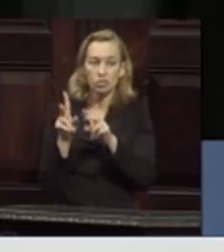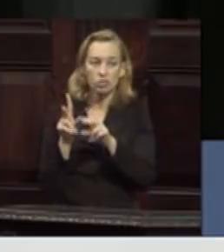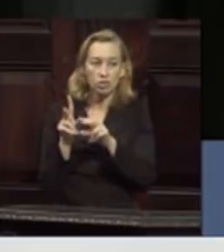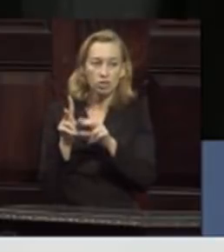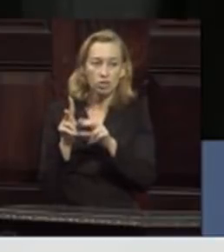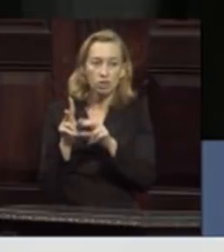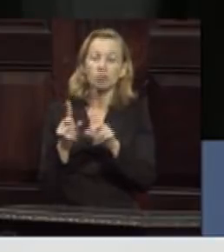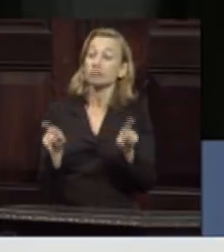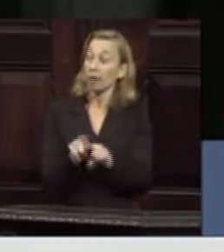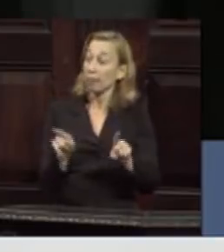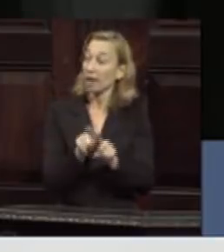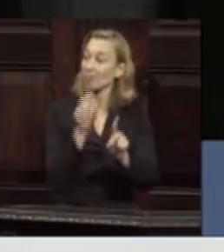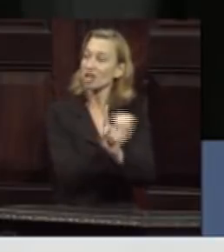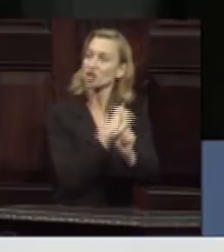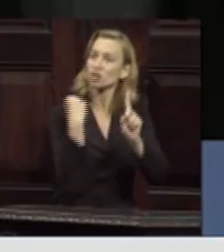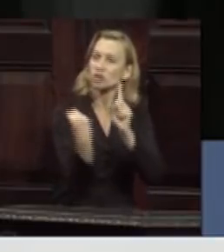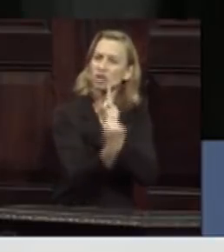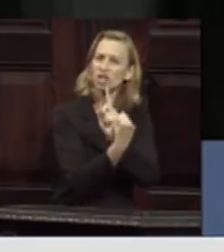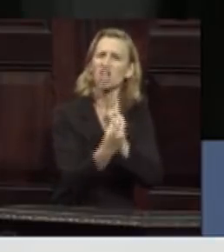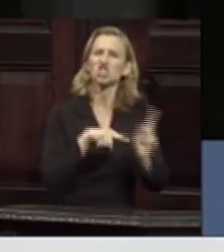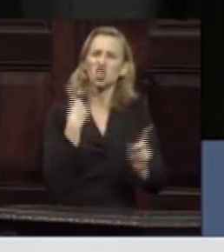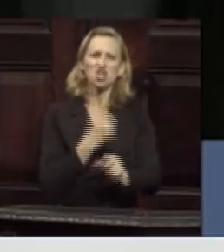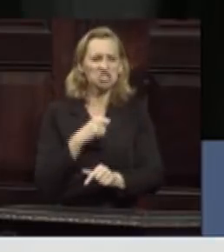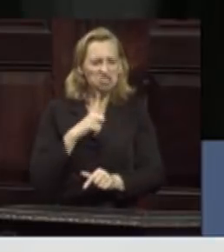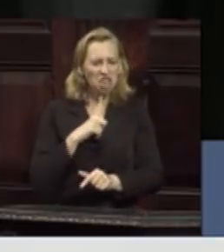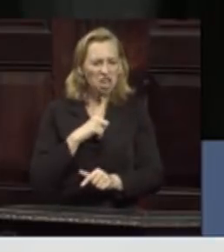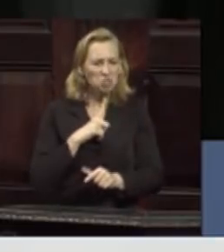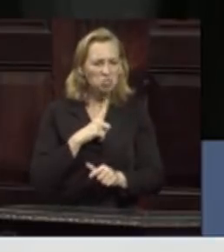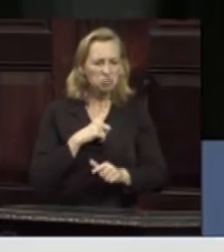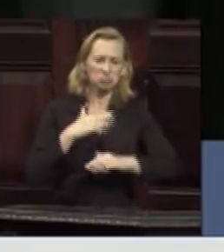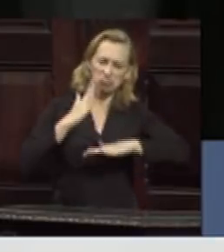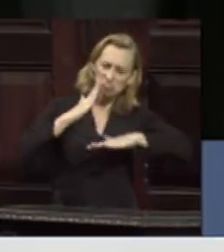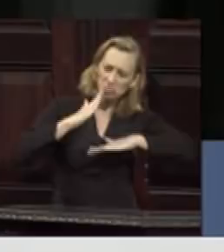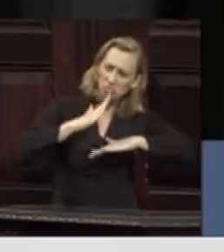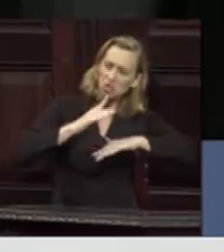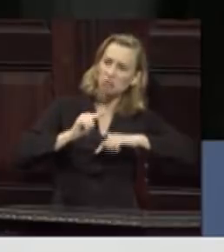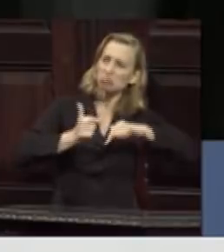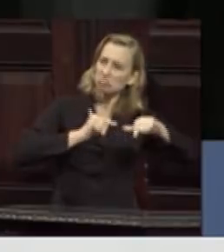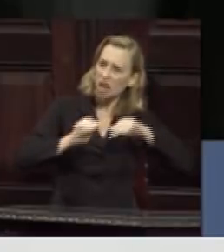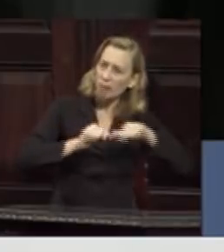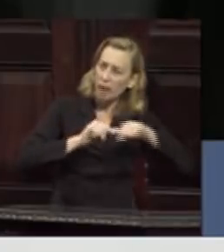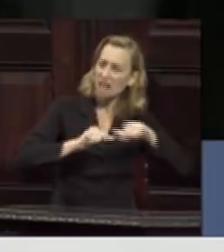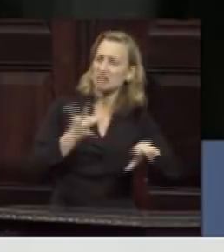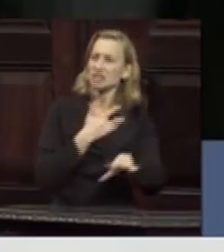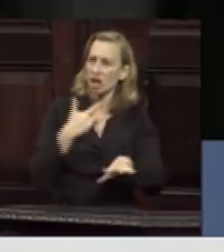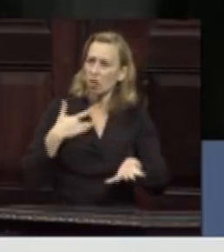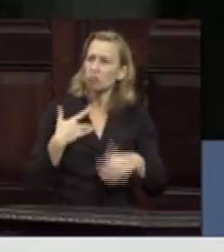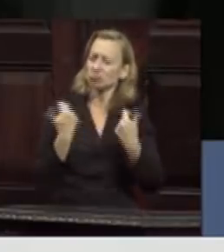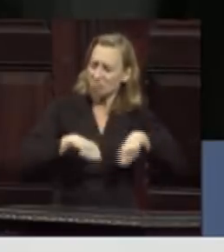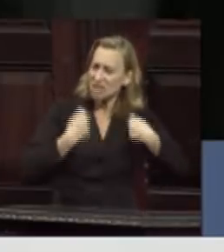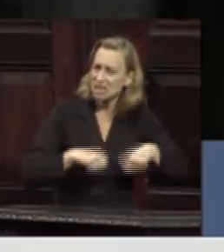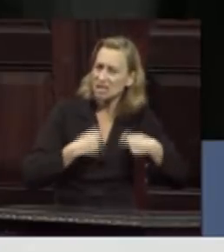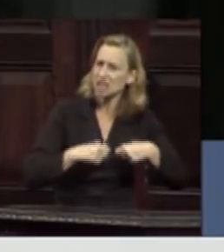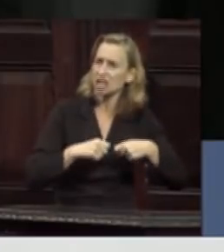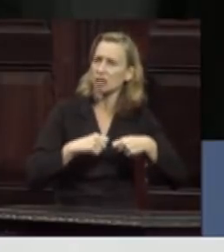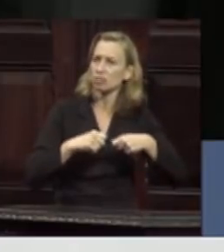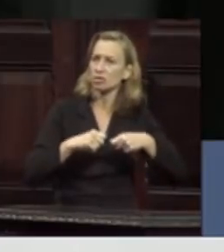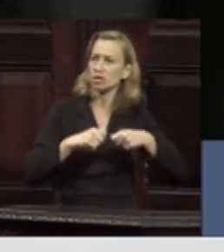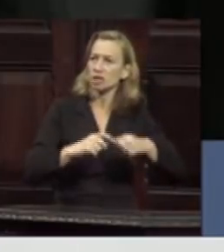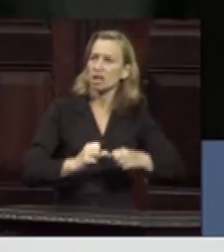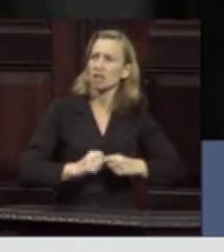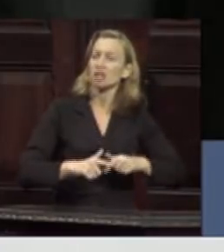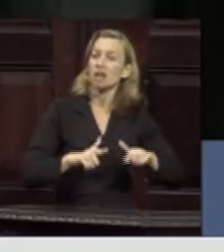a sociedade. A gente quer um serviço de saúde de qualidade. E esse plano de carreiras, cargos